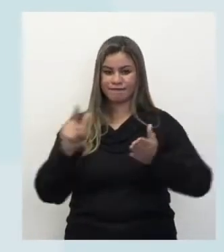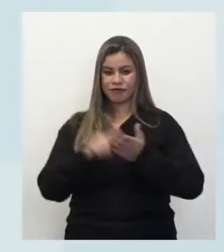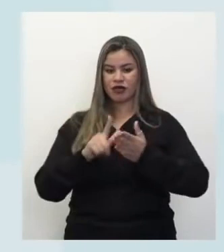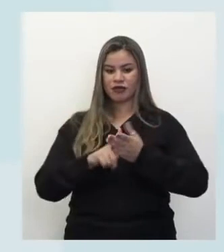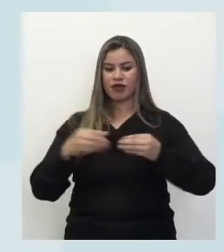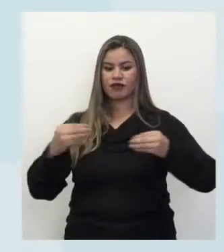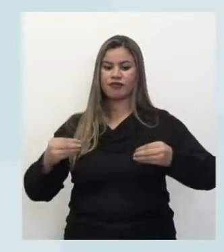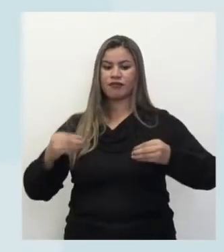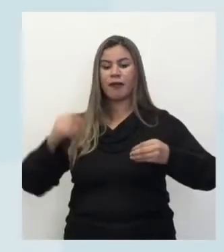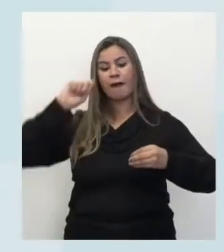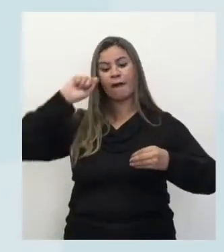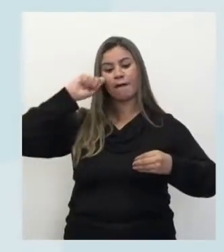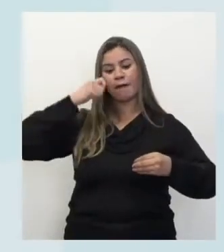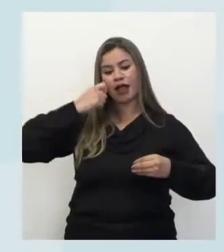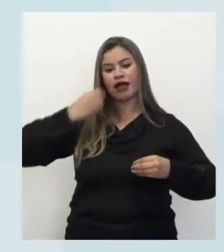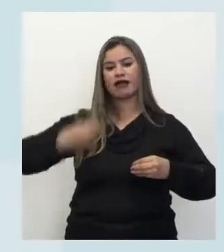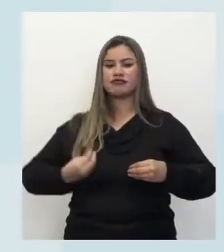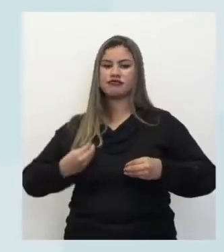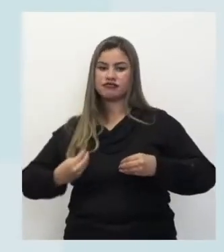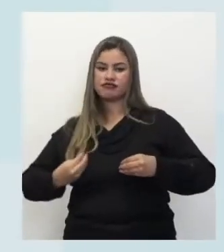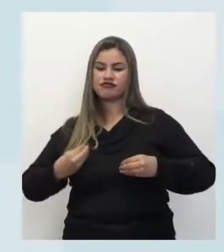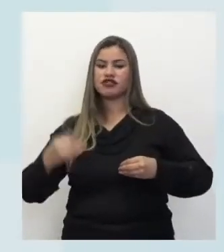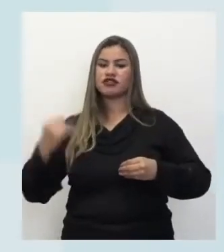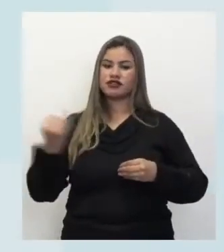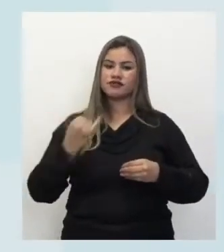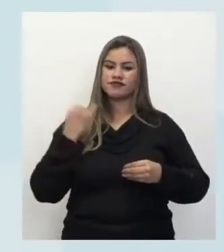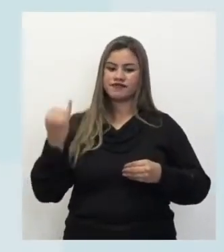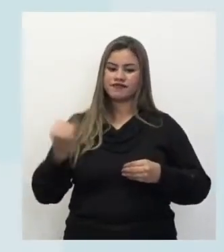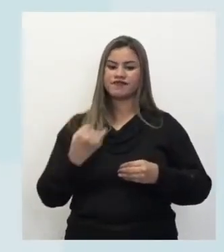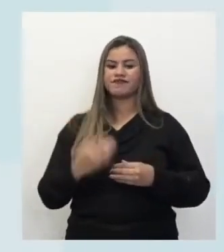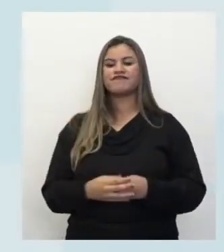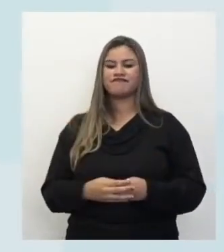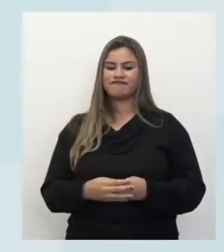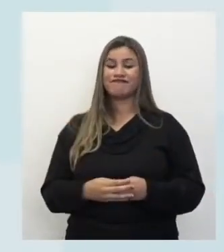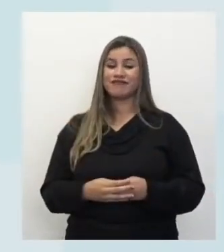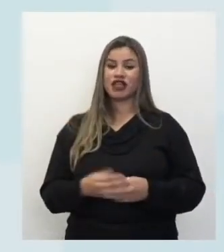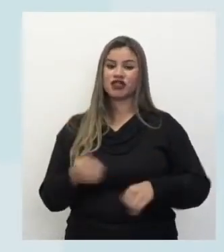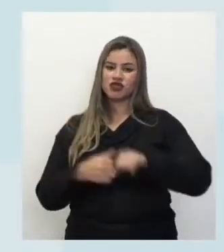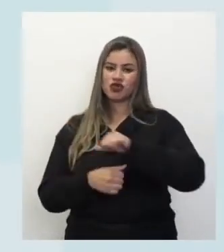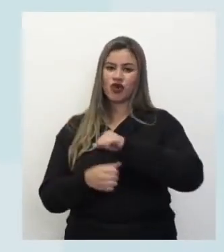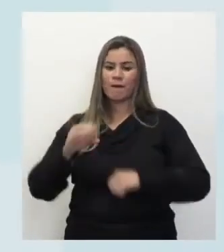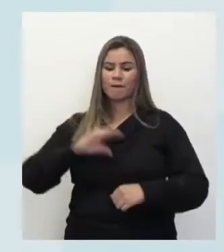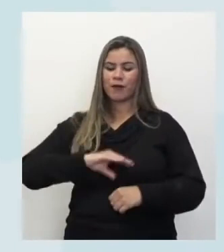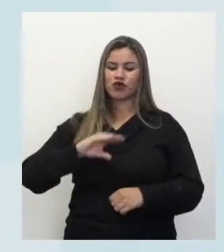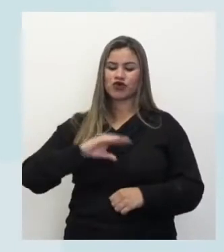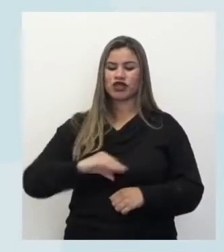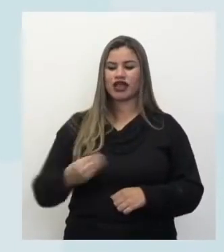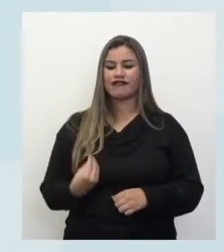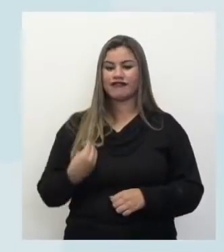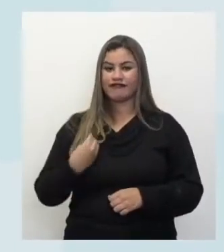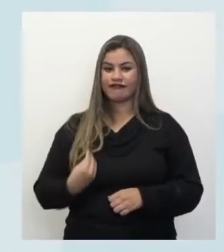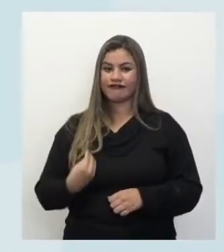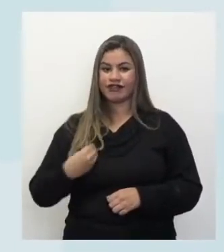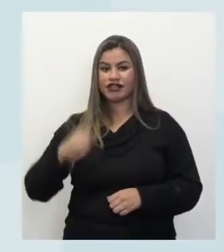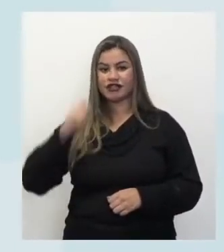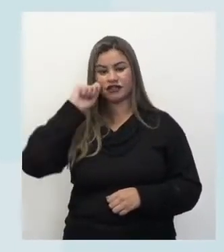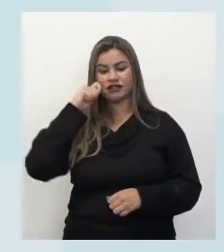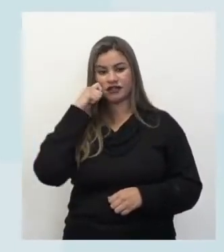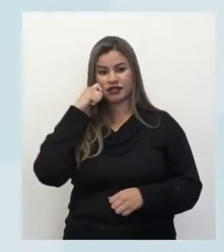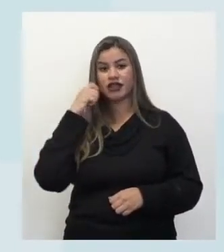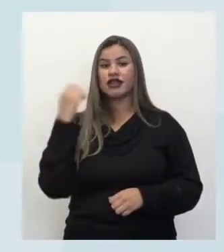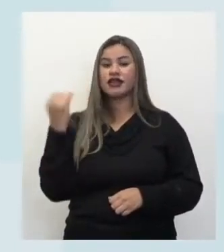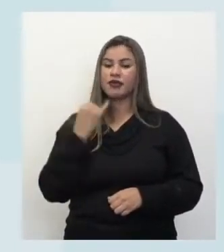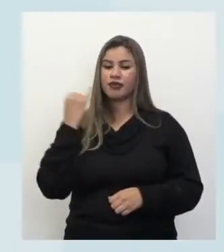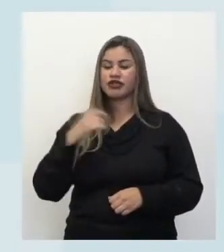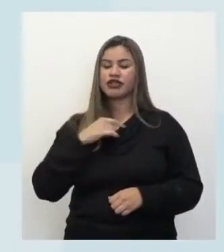que é, Mauro? Black Lives Matter. Em português, Vidas Negras Importam. Gente, você considera esse movimento importante? E